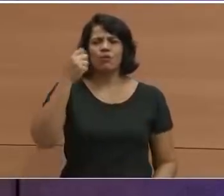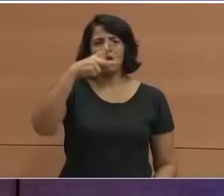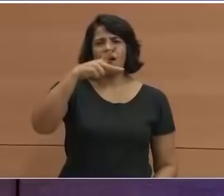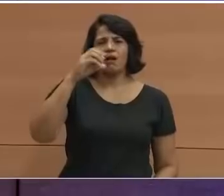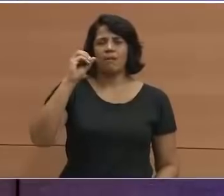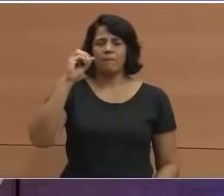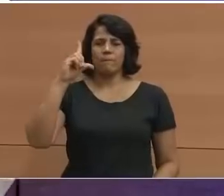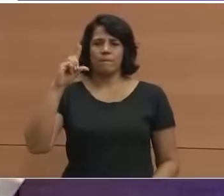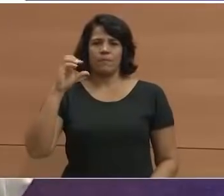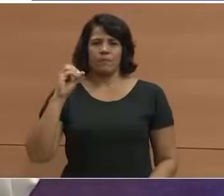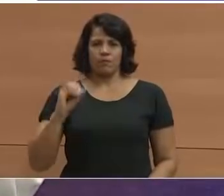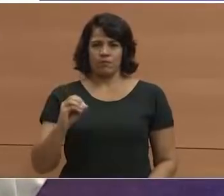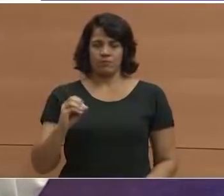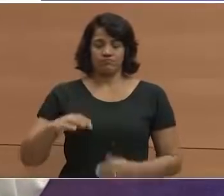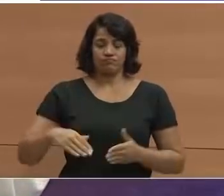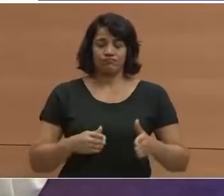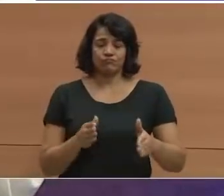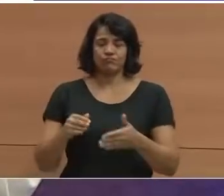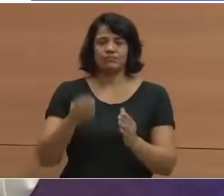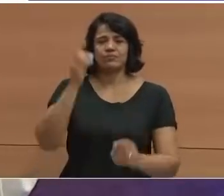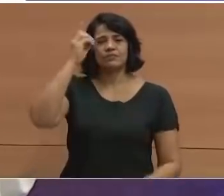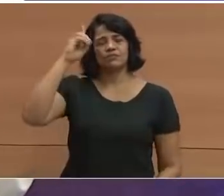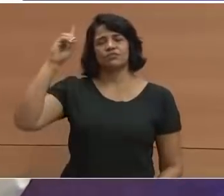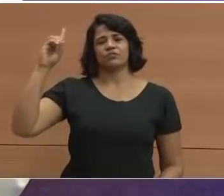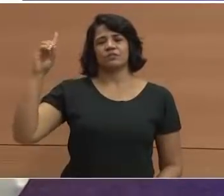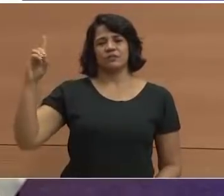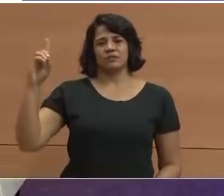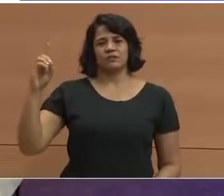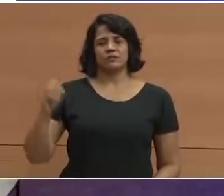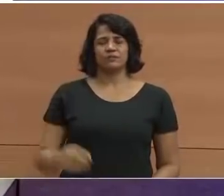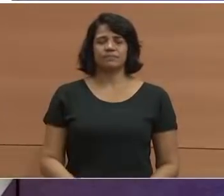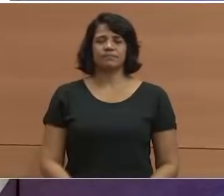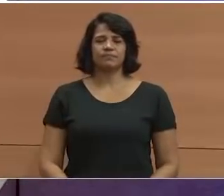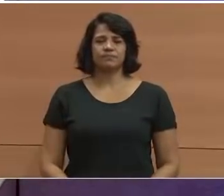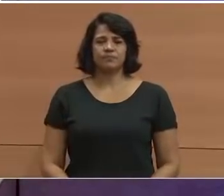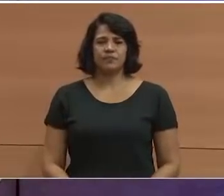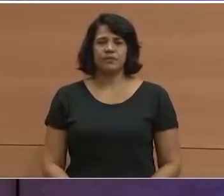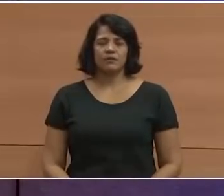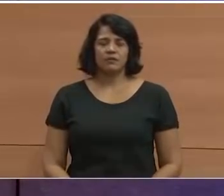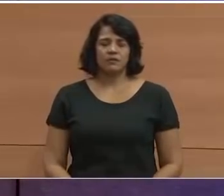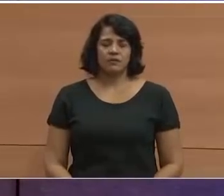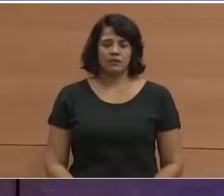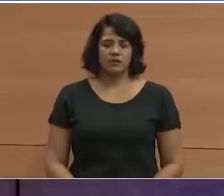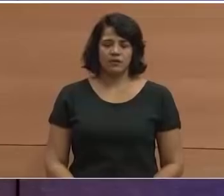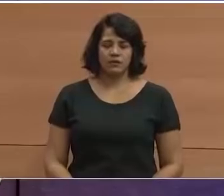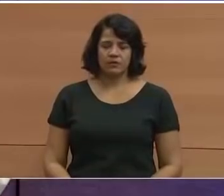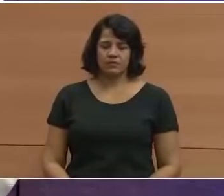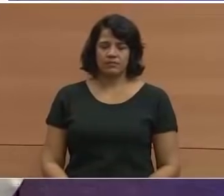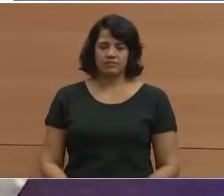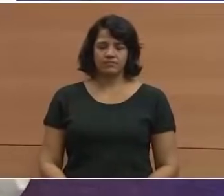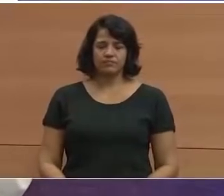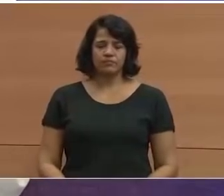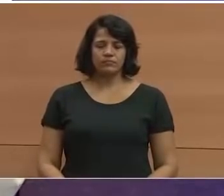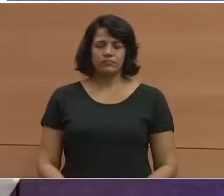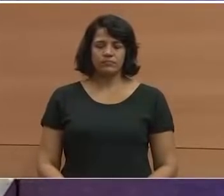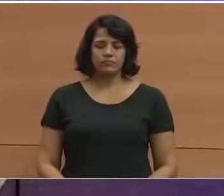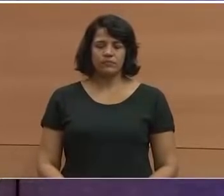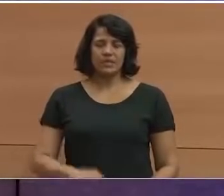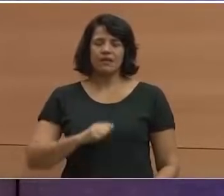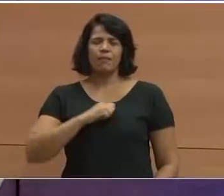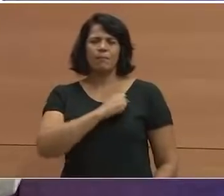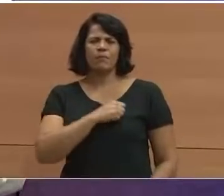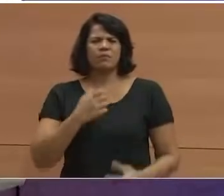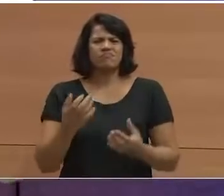Caia, é a província onde fica Corinto. Querendo ele percorrer a